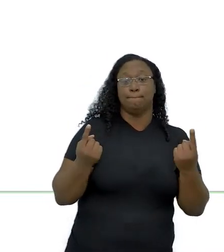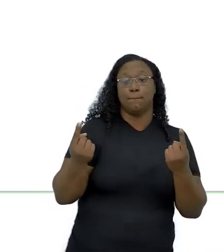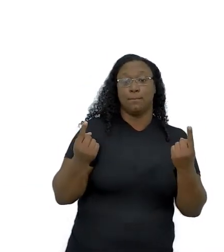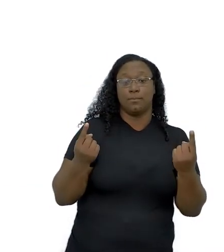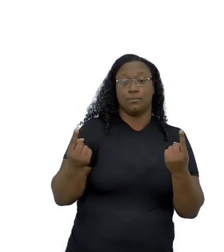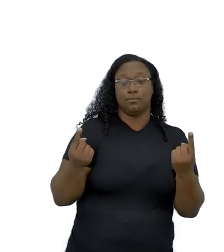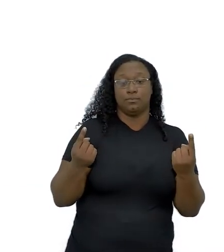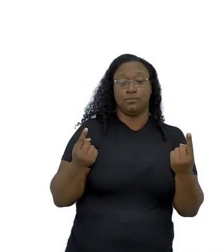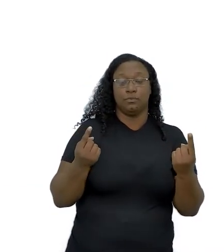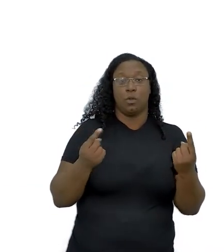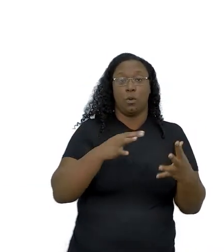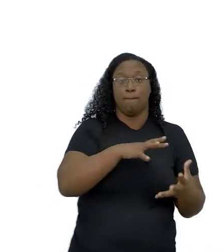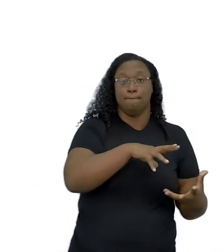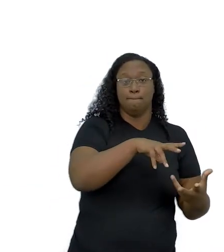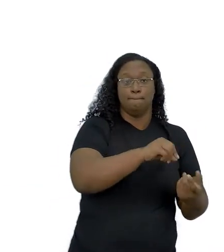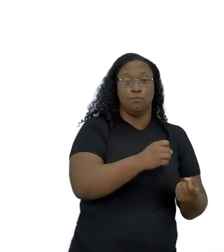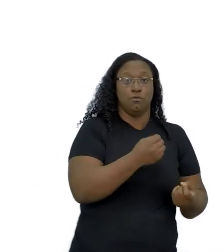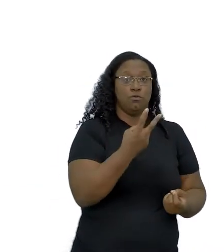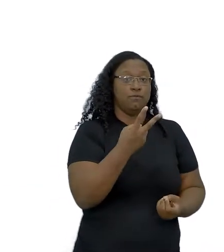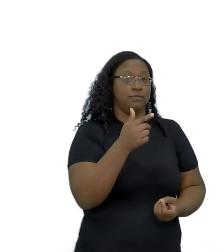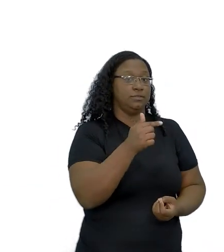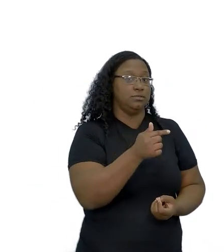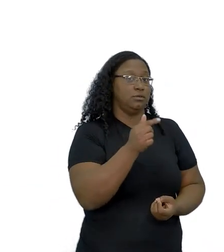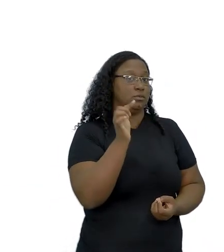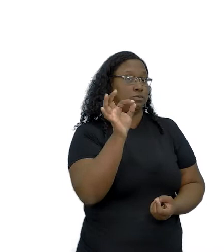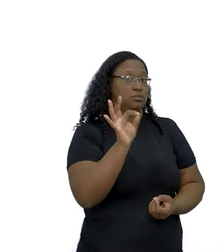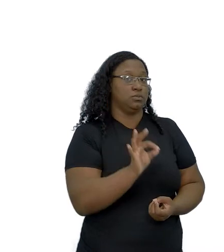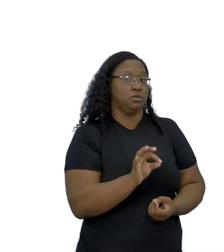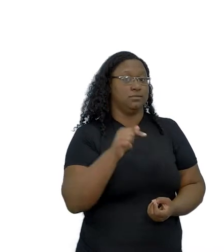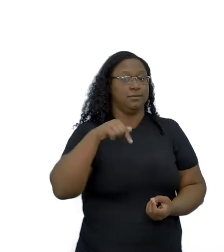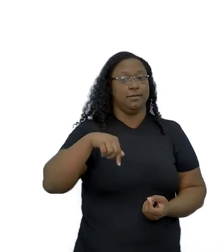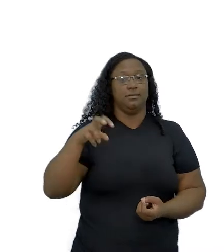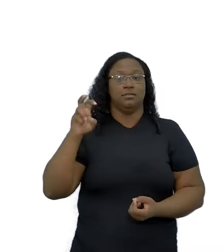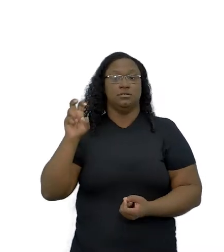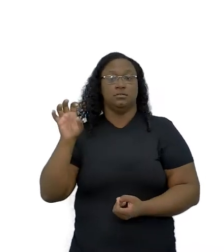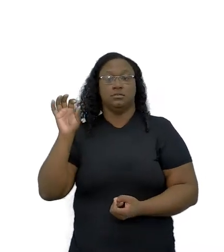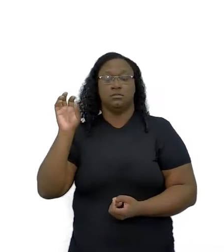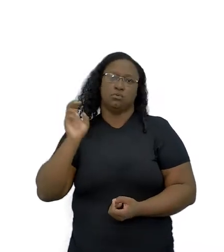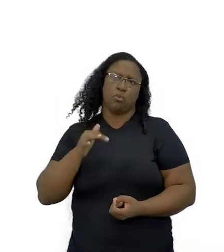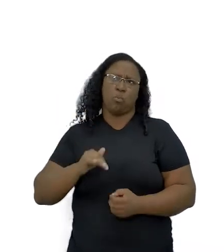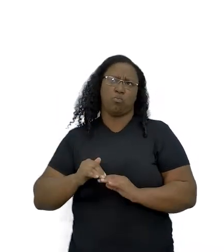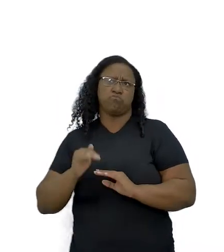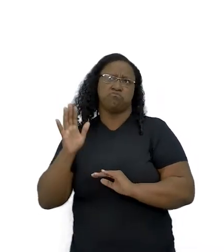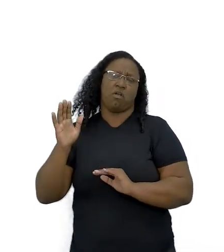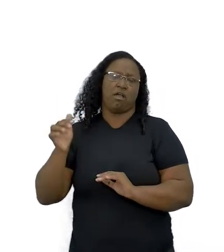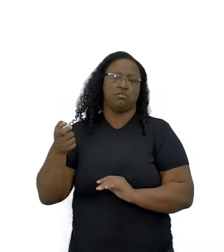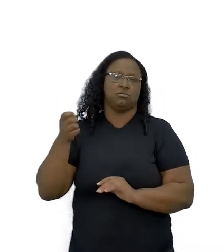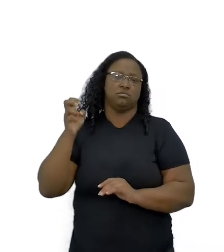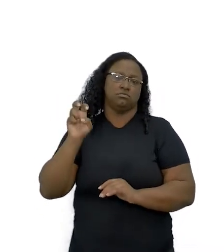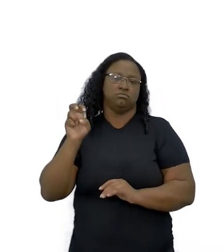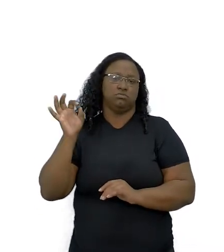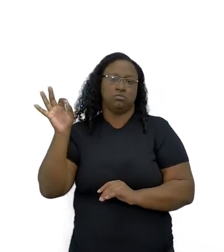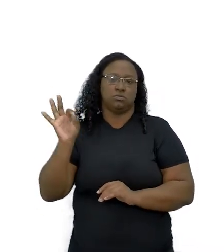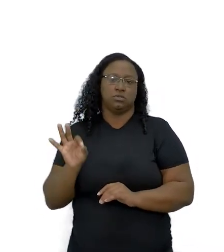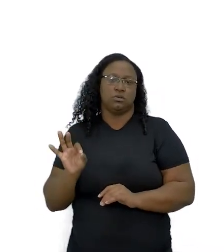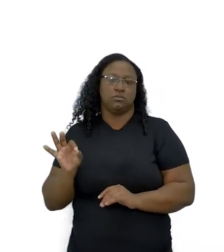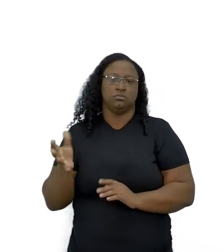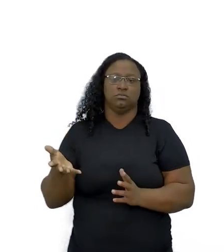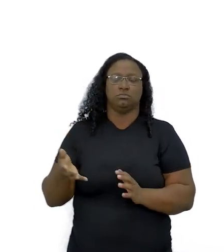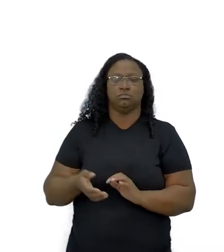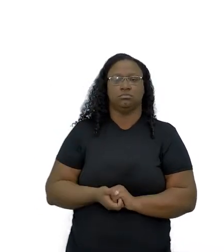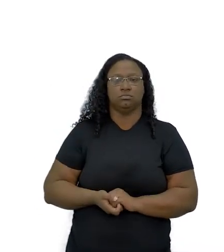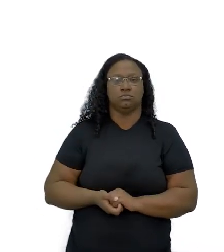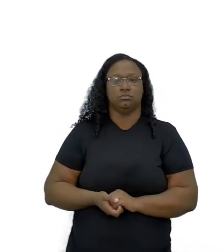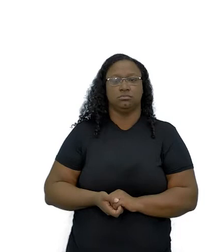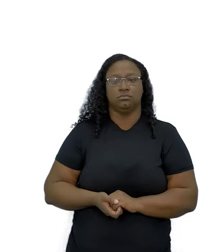é 27%, enquanto aqui no Brasil é apenas quase 5%, né? Que mais?